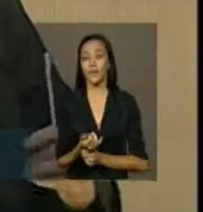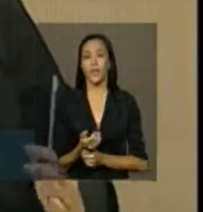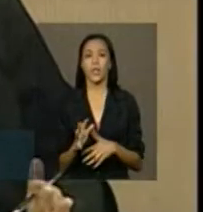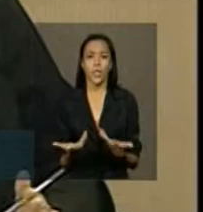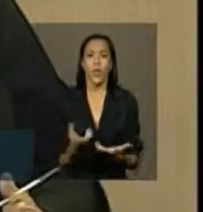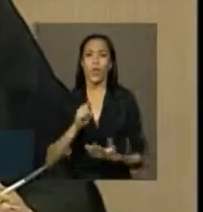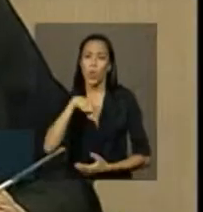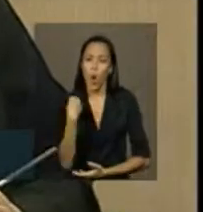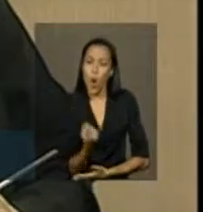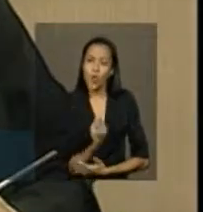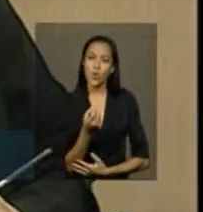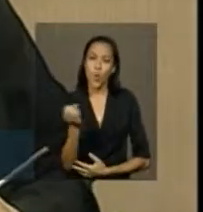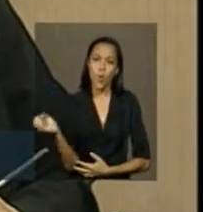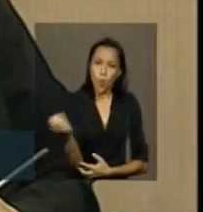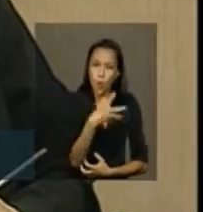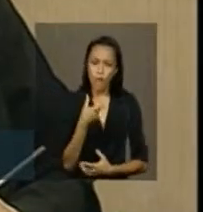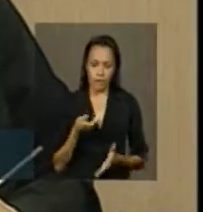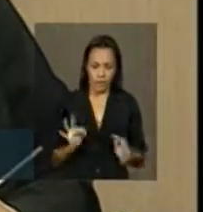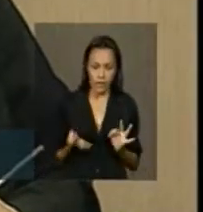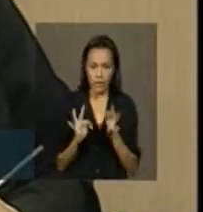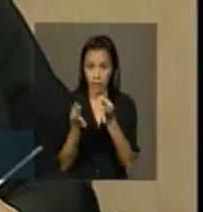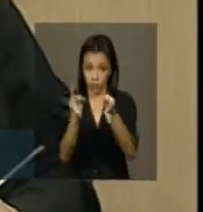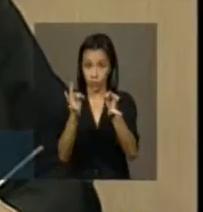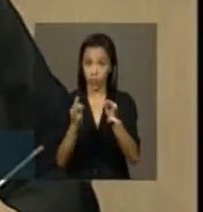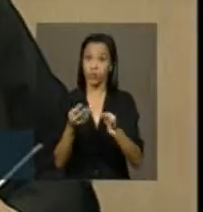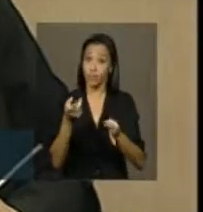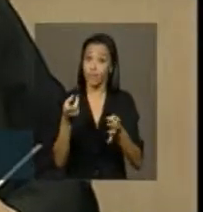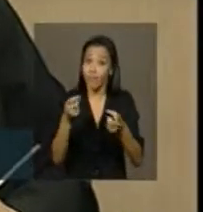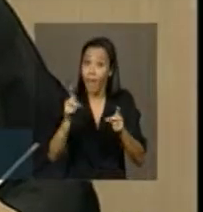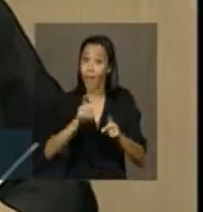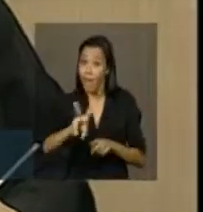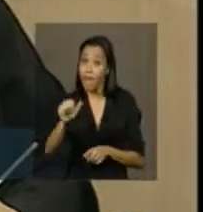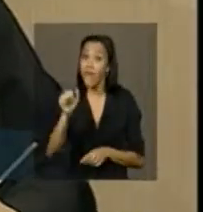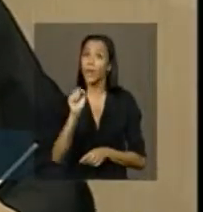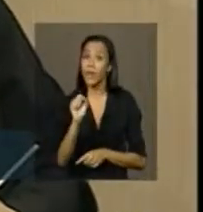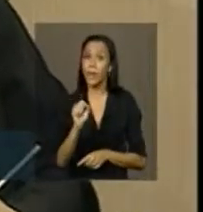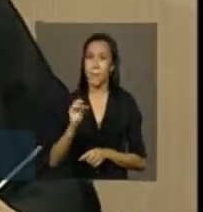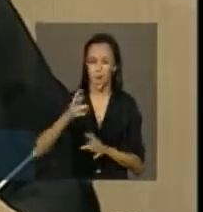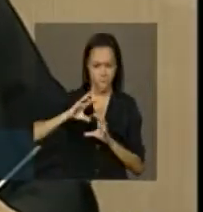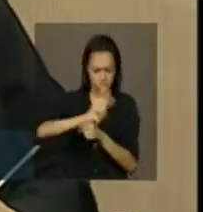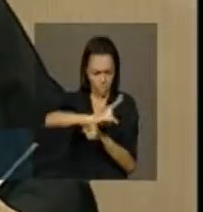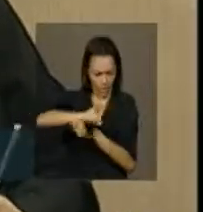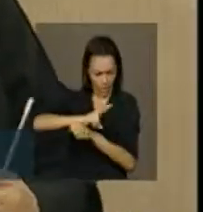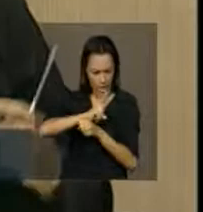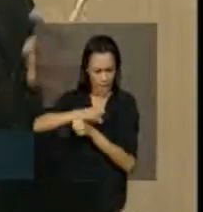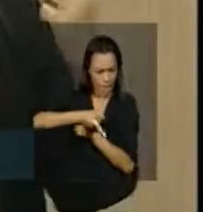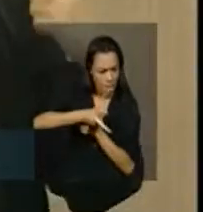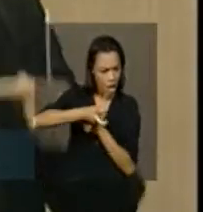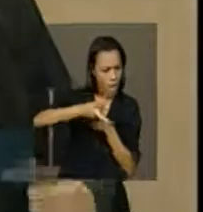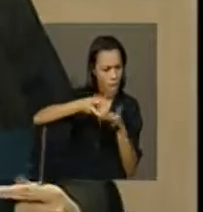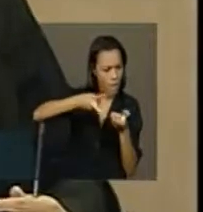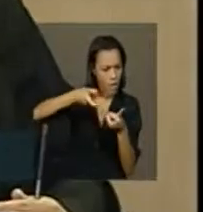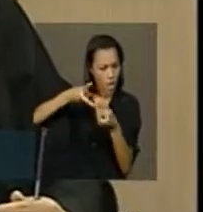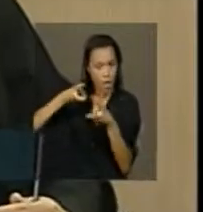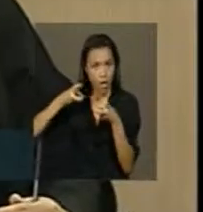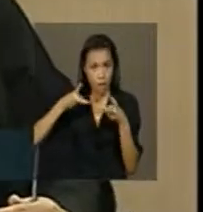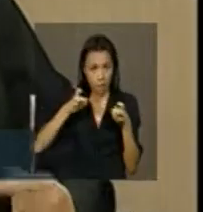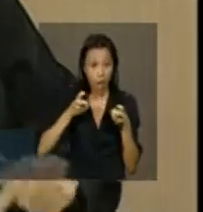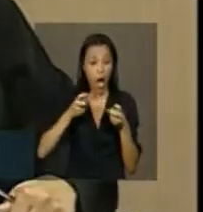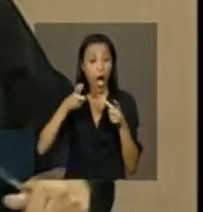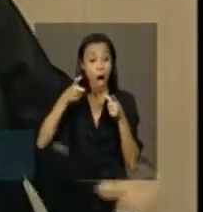nós iremos uma nova tecnologia exatamente para monitorar e pegar o ponto de vista de